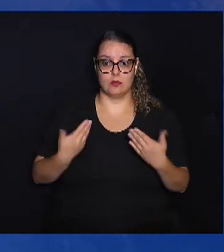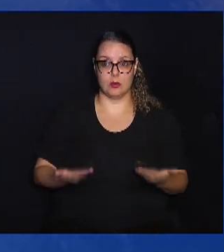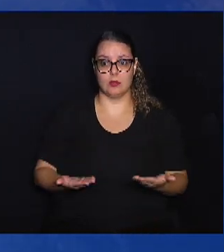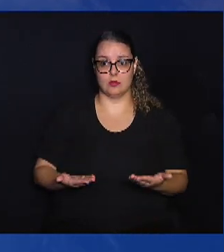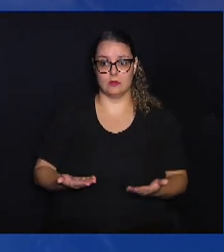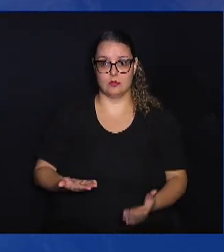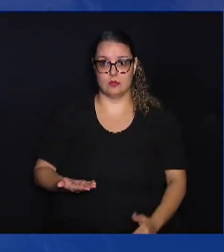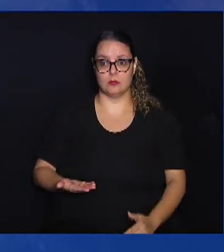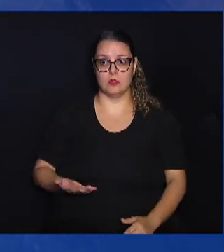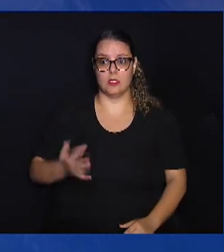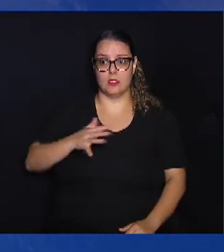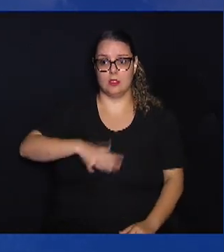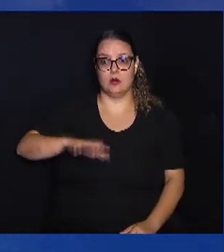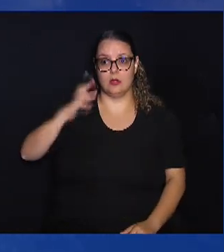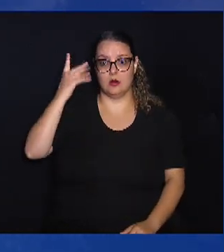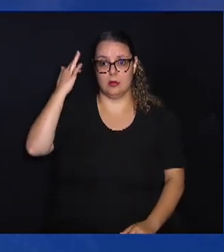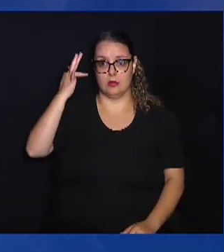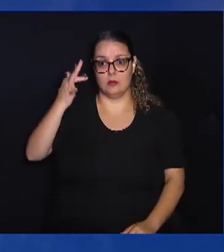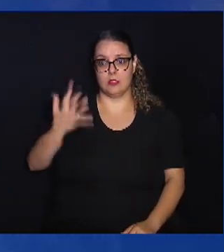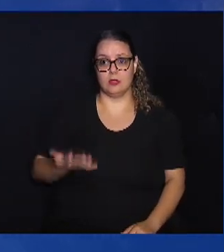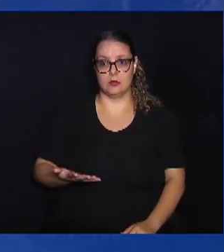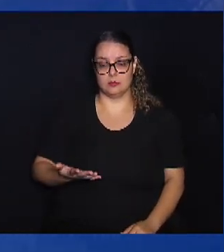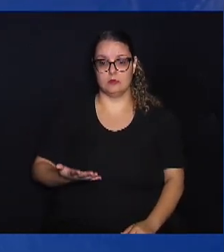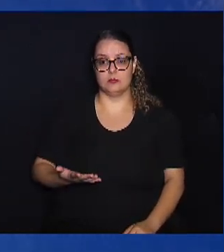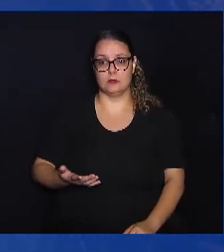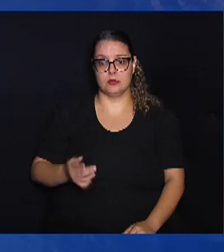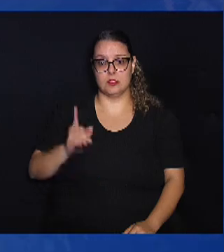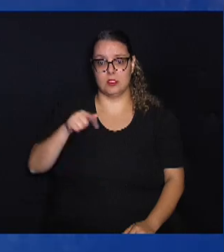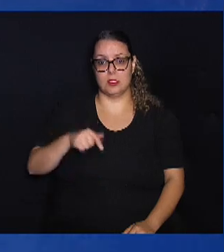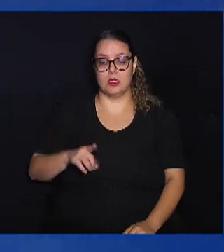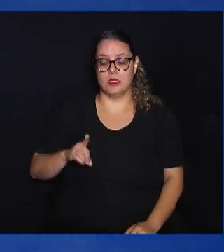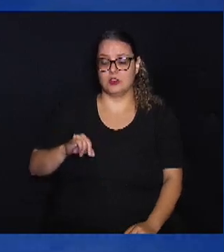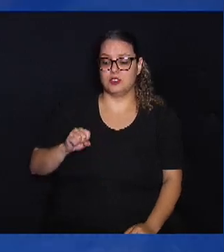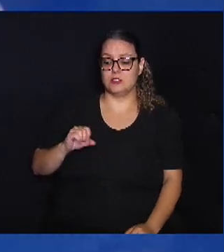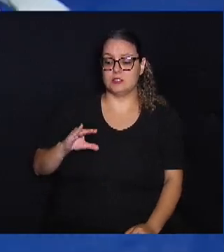parte filosófica, seria disciplina,